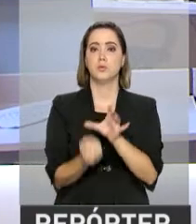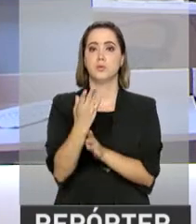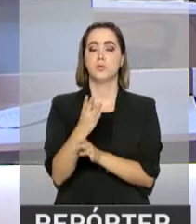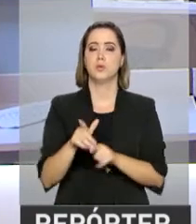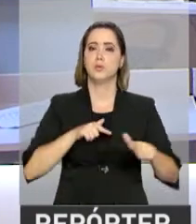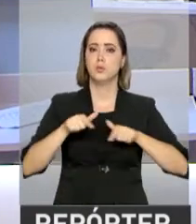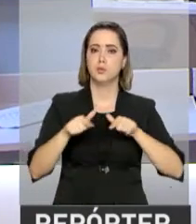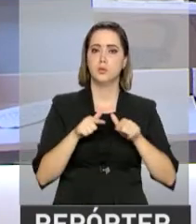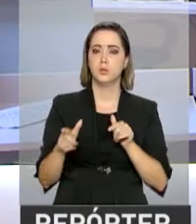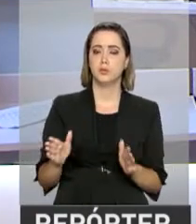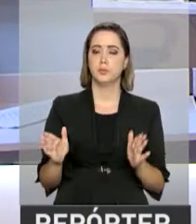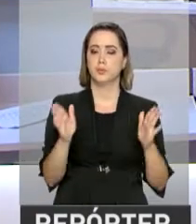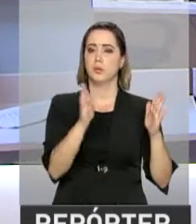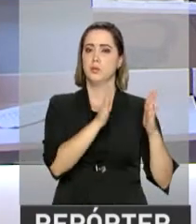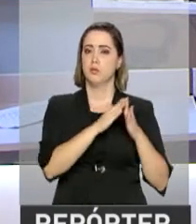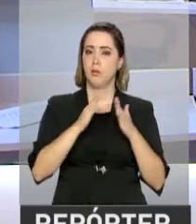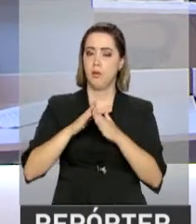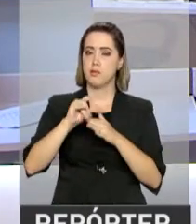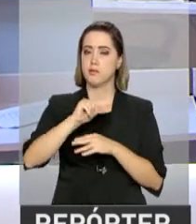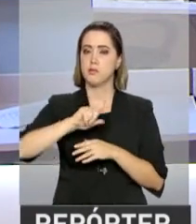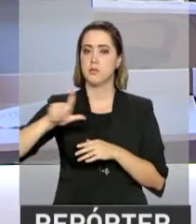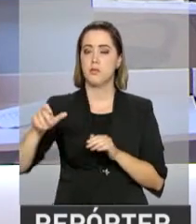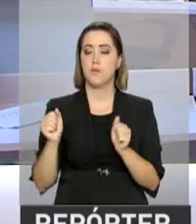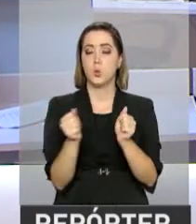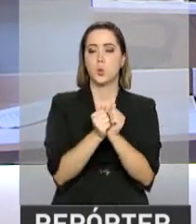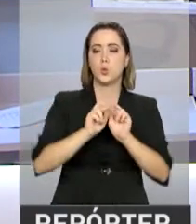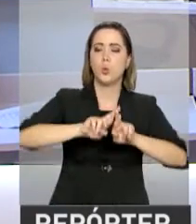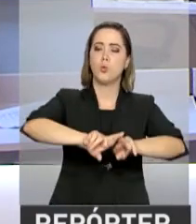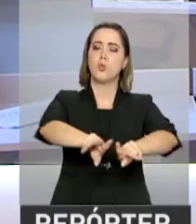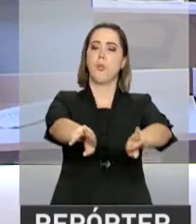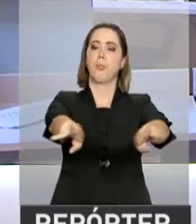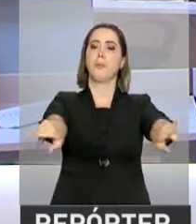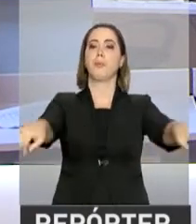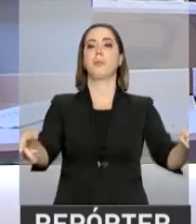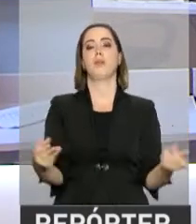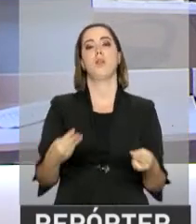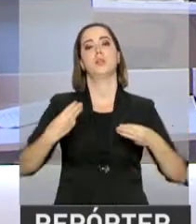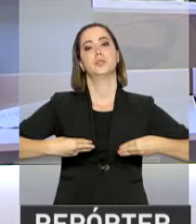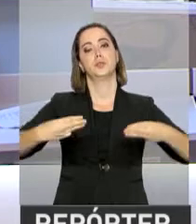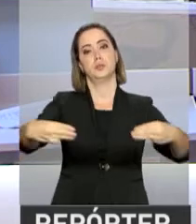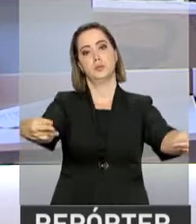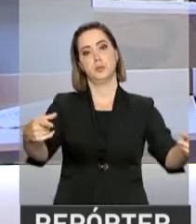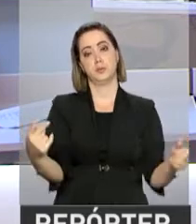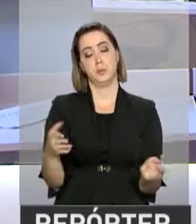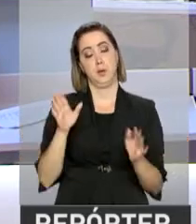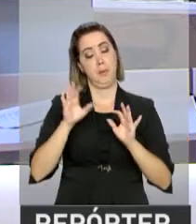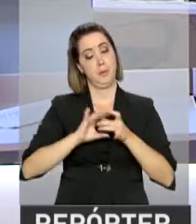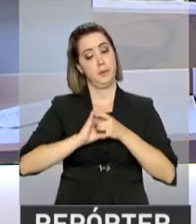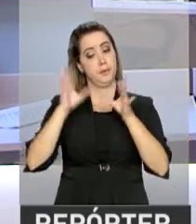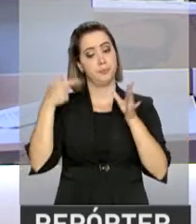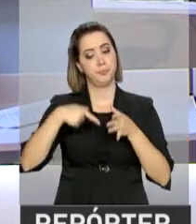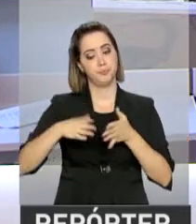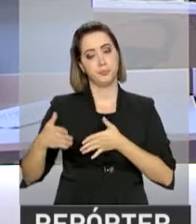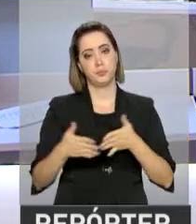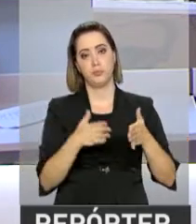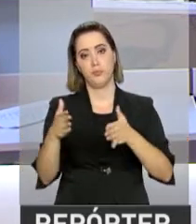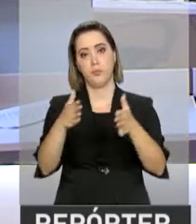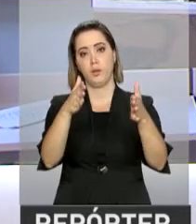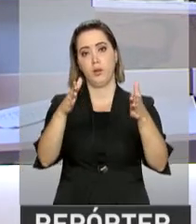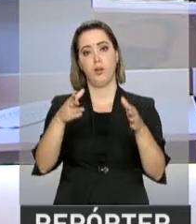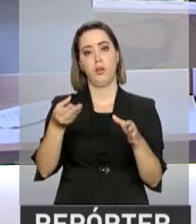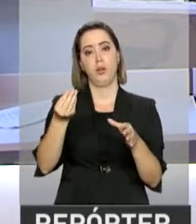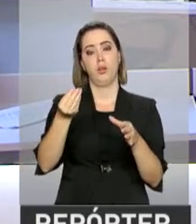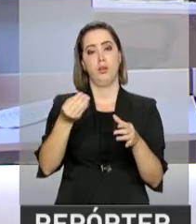justiça defesa transportes portos de aviação civil e integração nacional para liberação imediata da